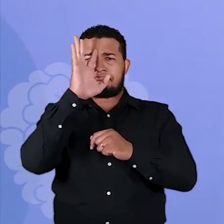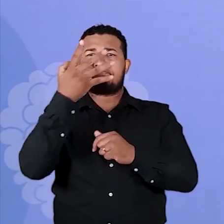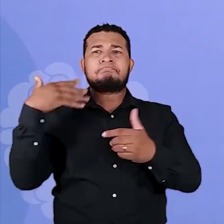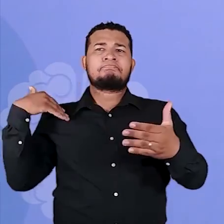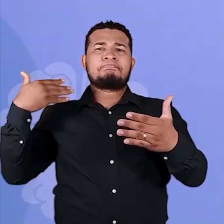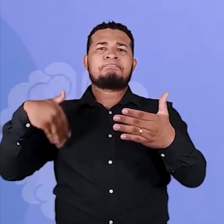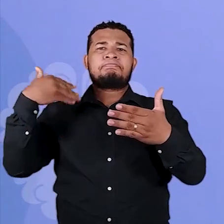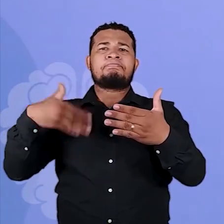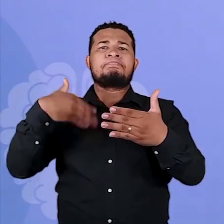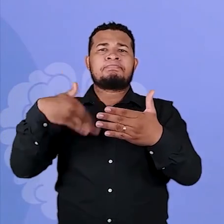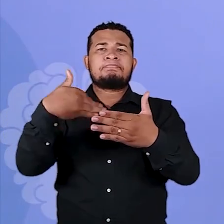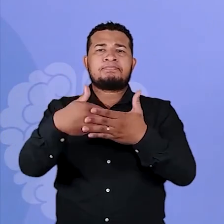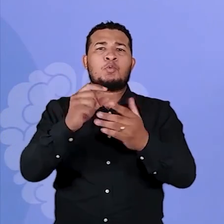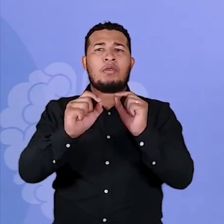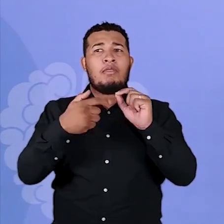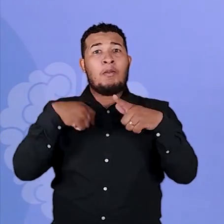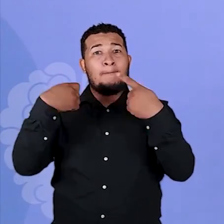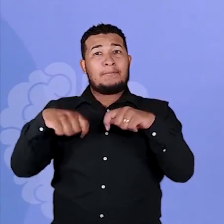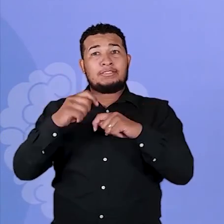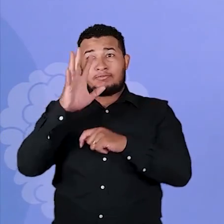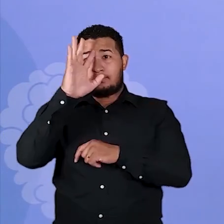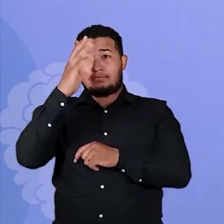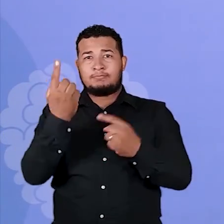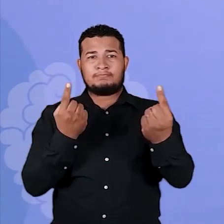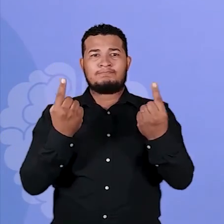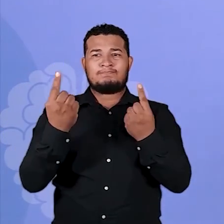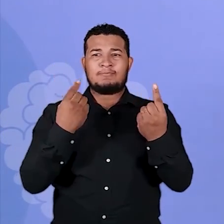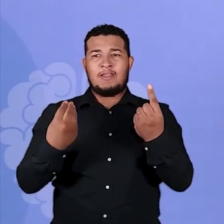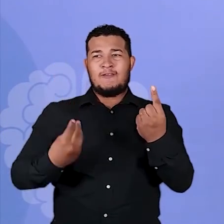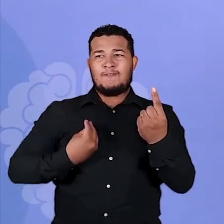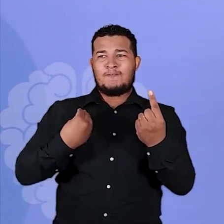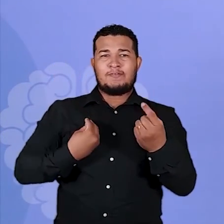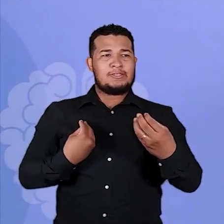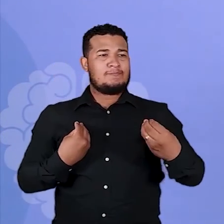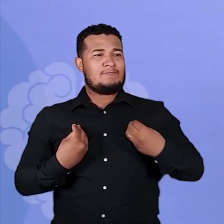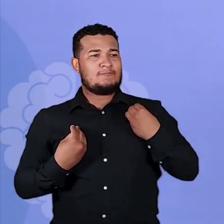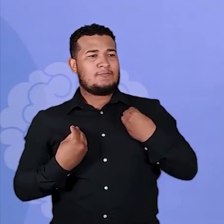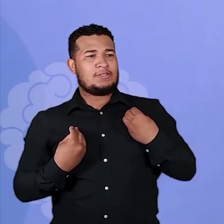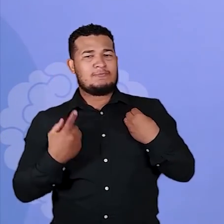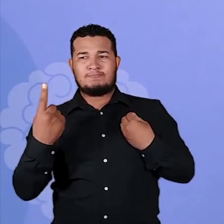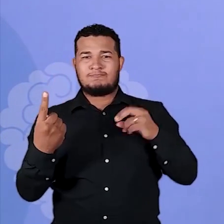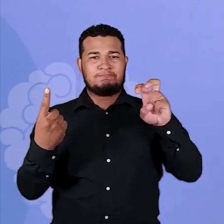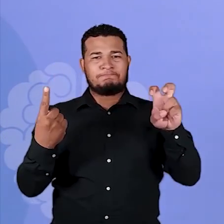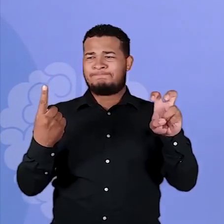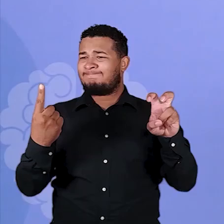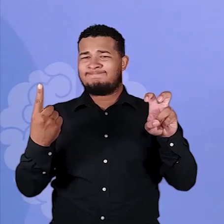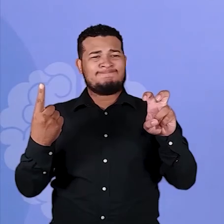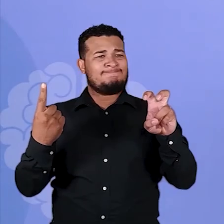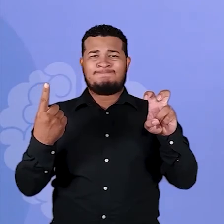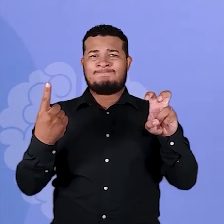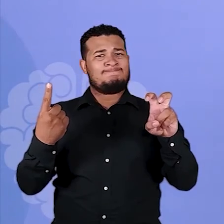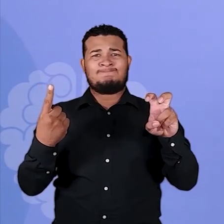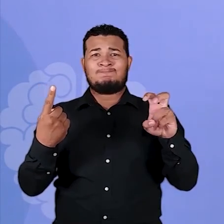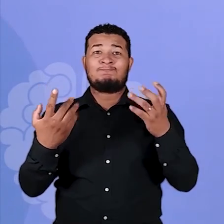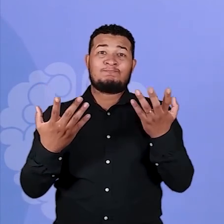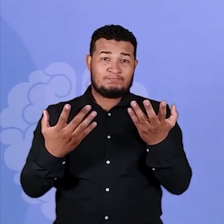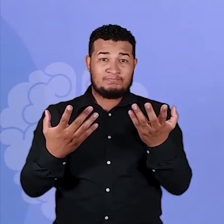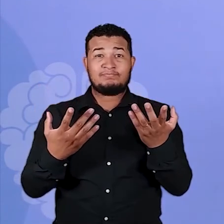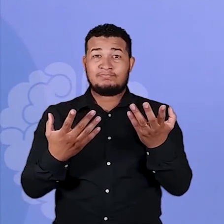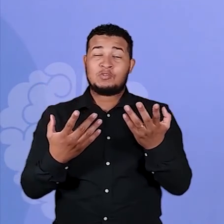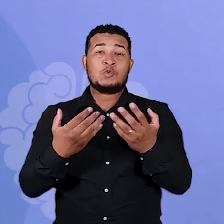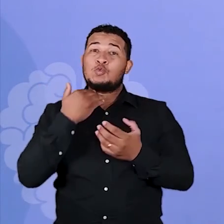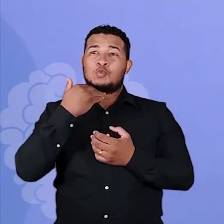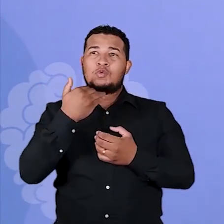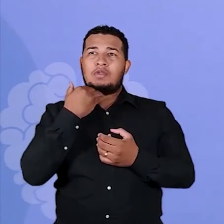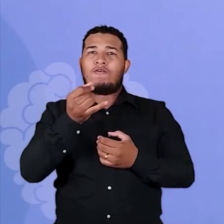nessa situação onde eu estou precisando decidir entre a vida de 1 e a vida de 5? A gente